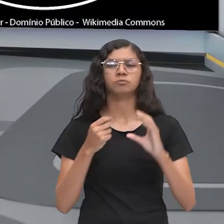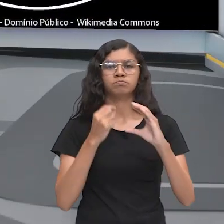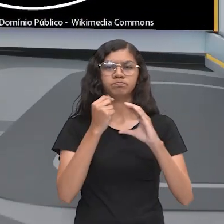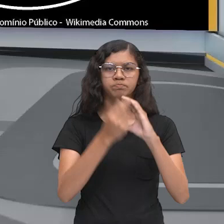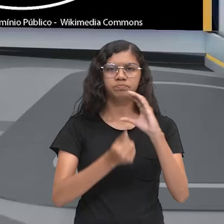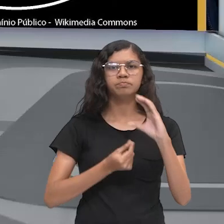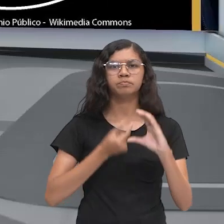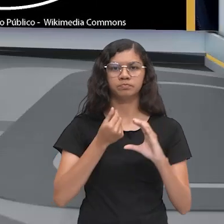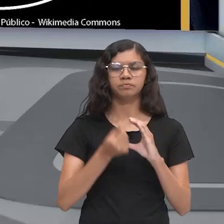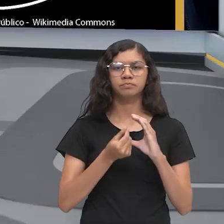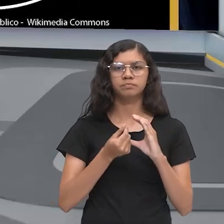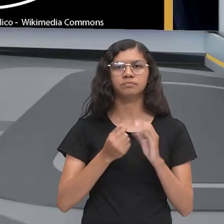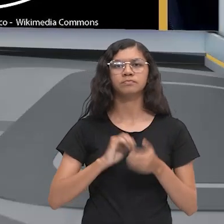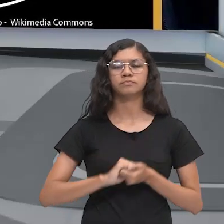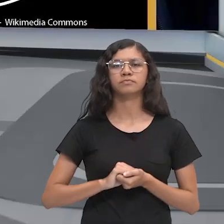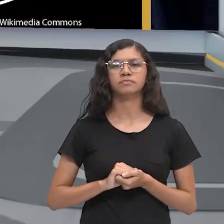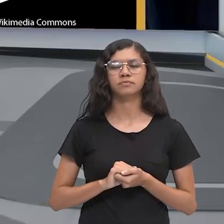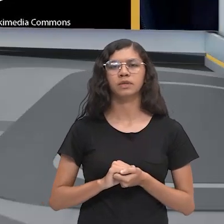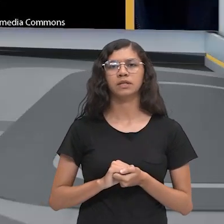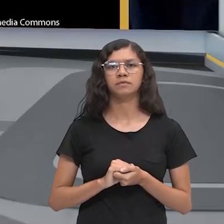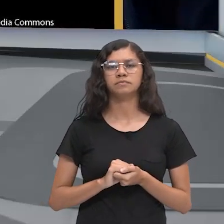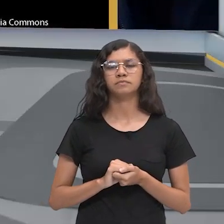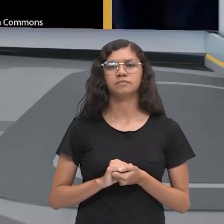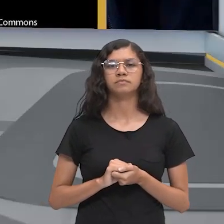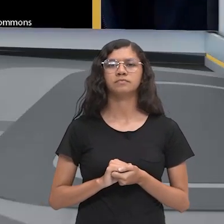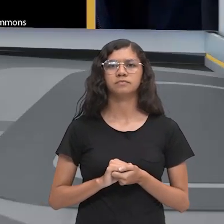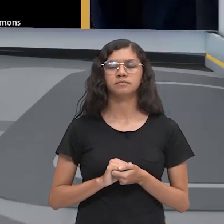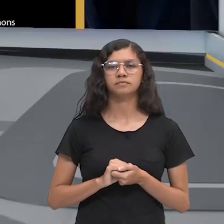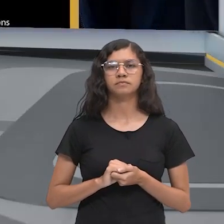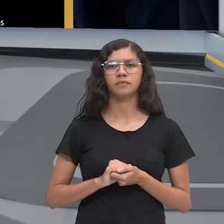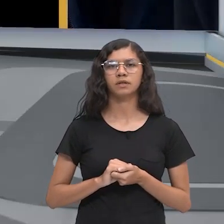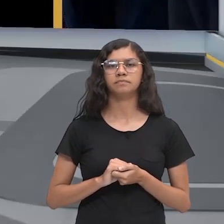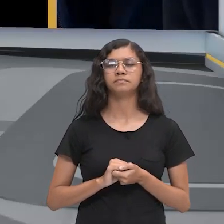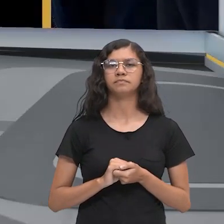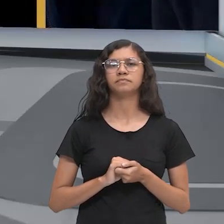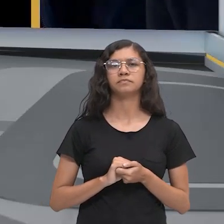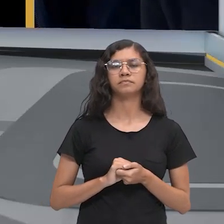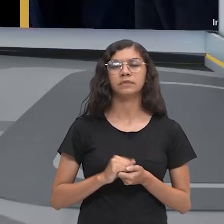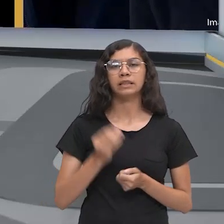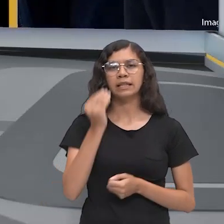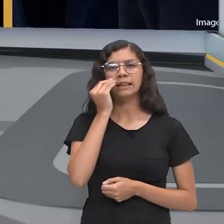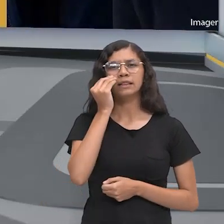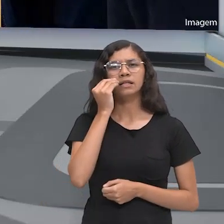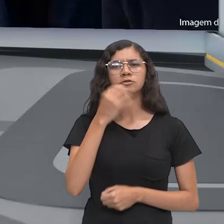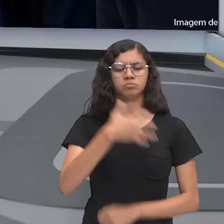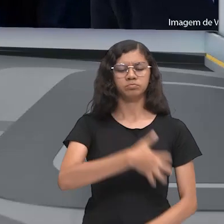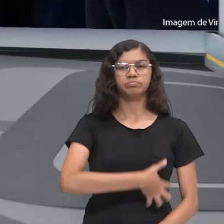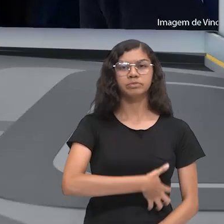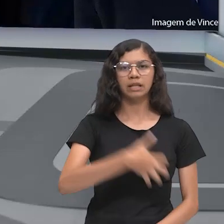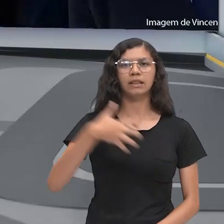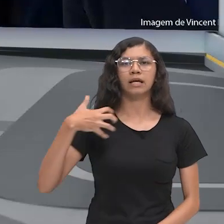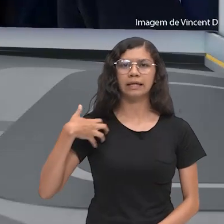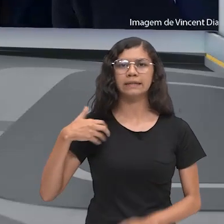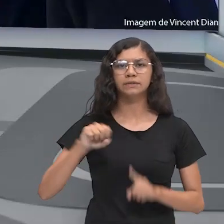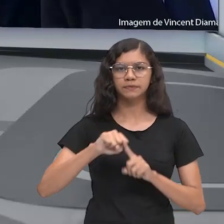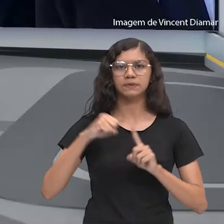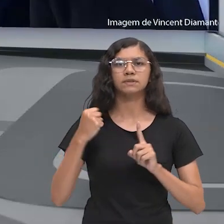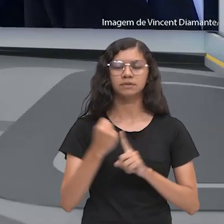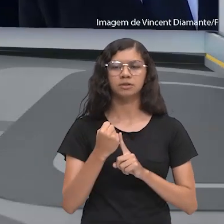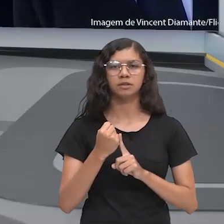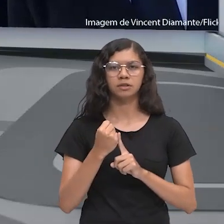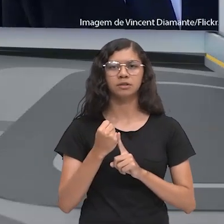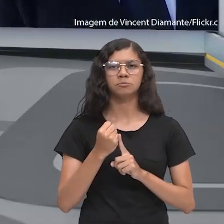na tentativa de estabelecer um modelo anárquico de sociedade, promovendo